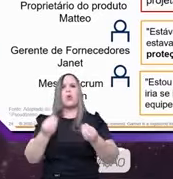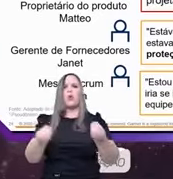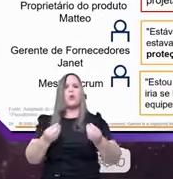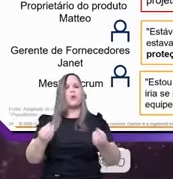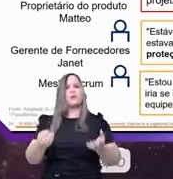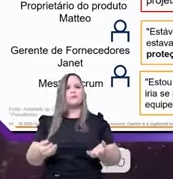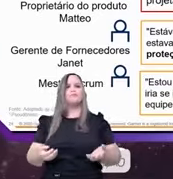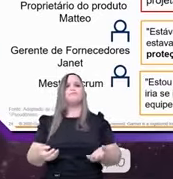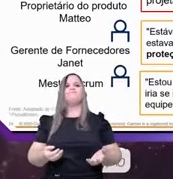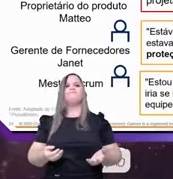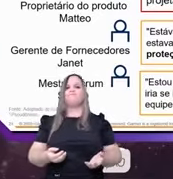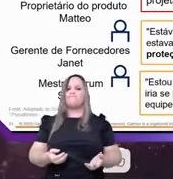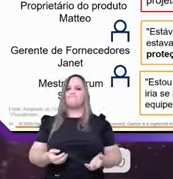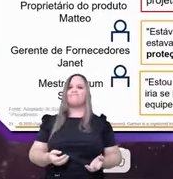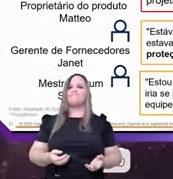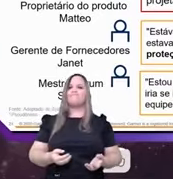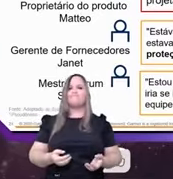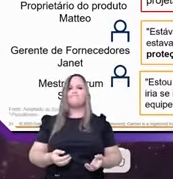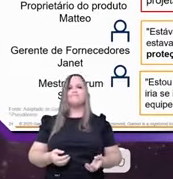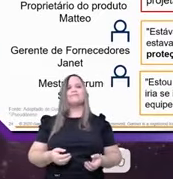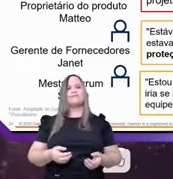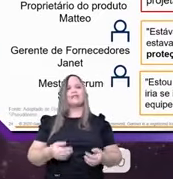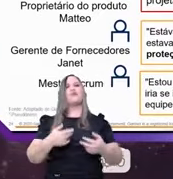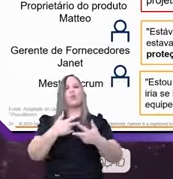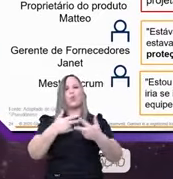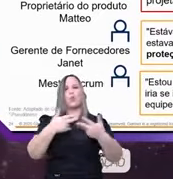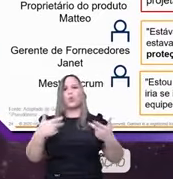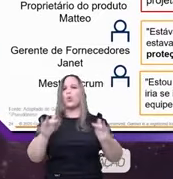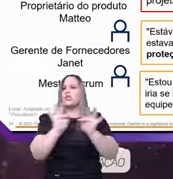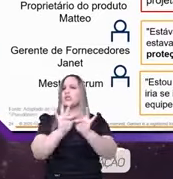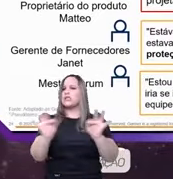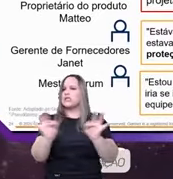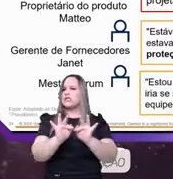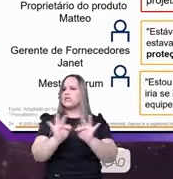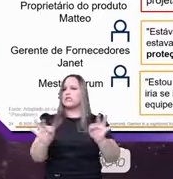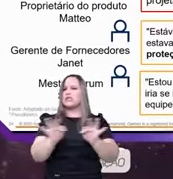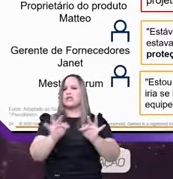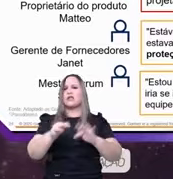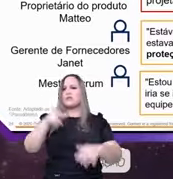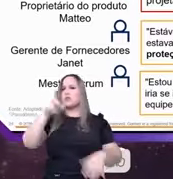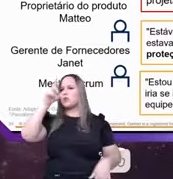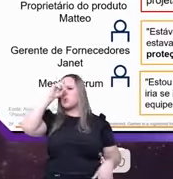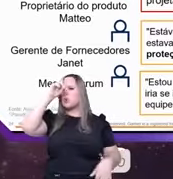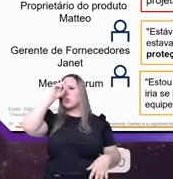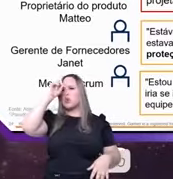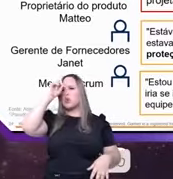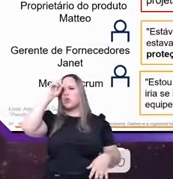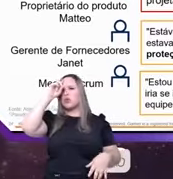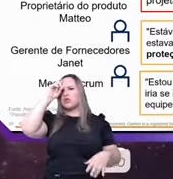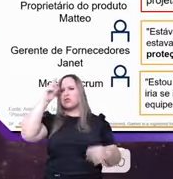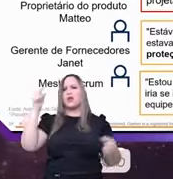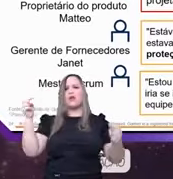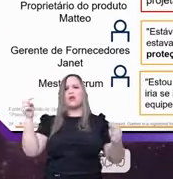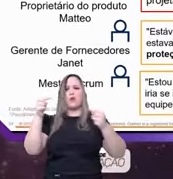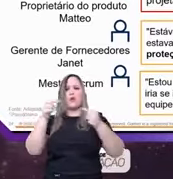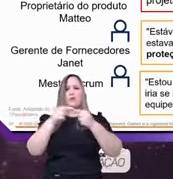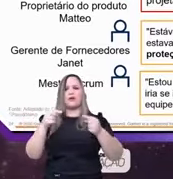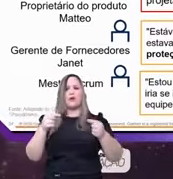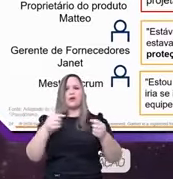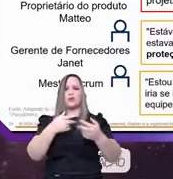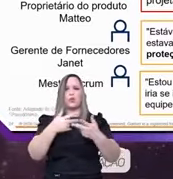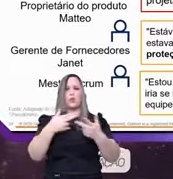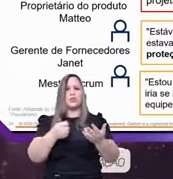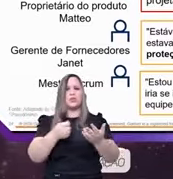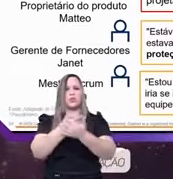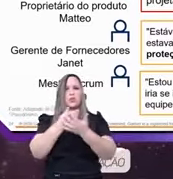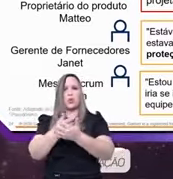Então, essas são práticas simples do dia a dia e eu estou aplicando em compras. Práticas de